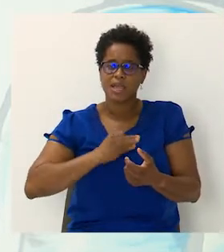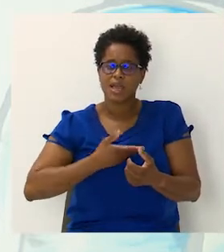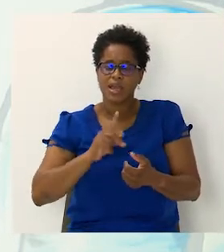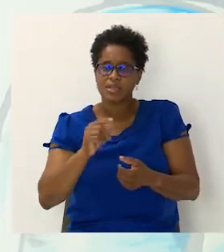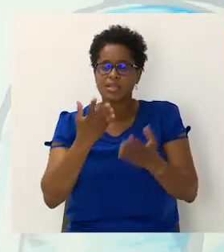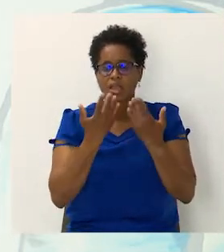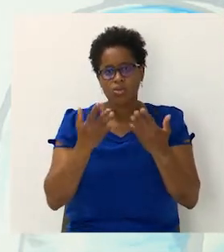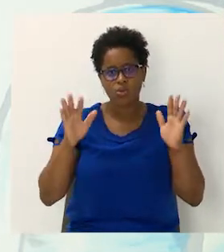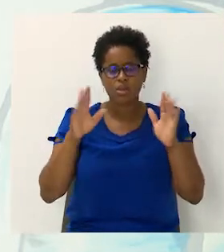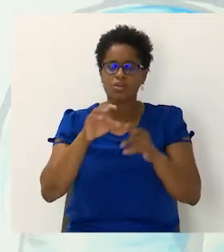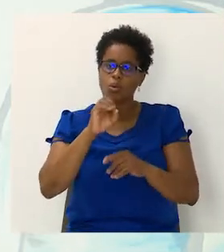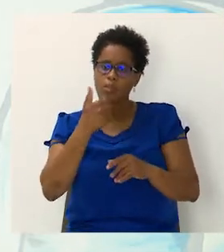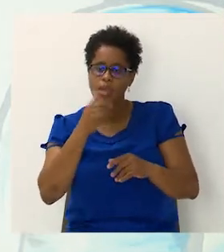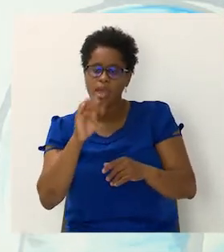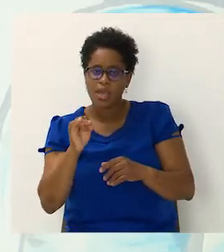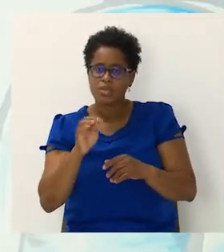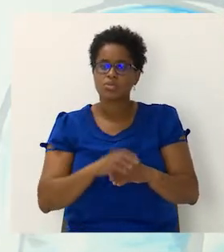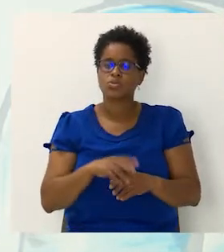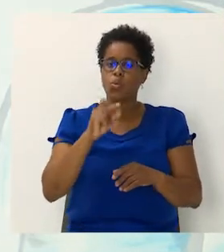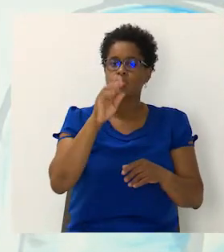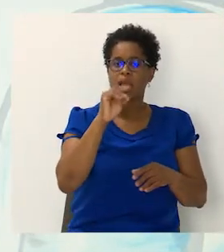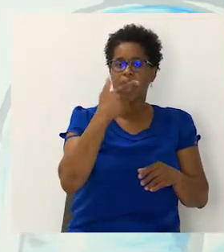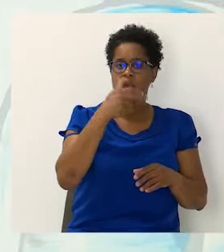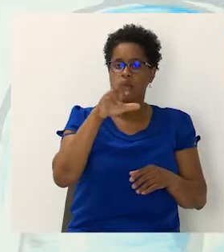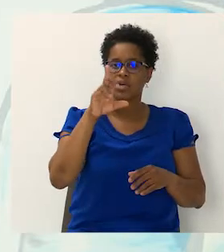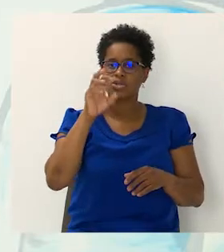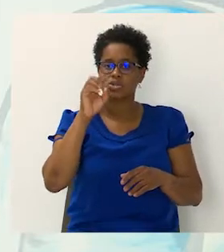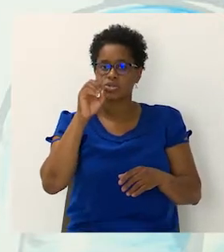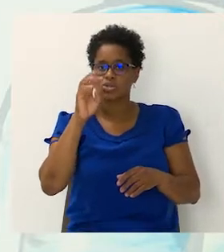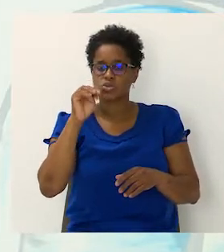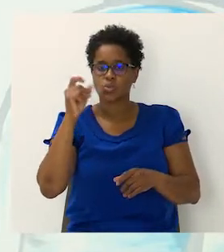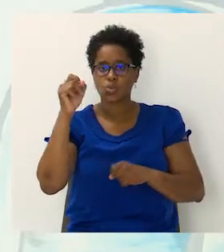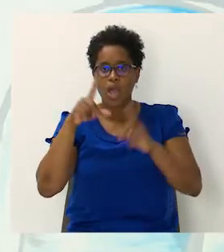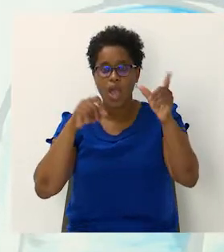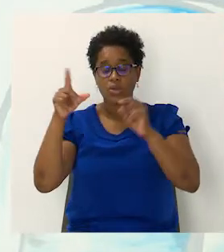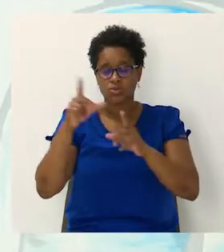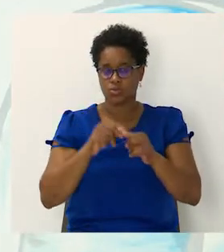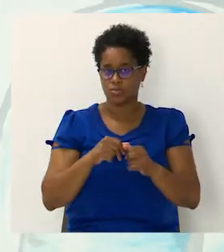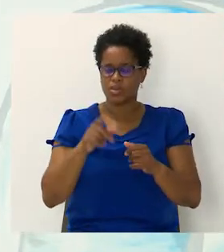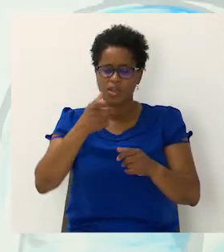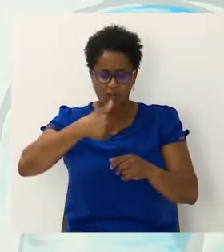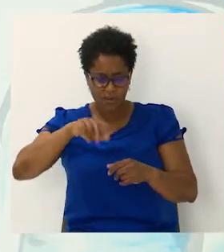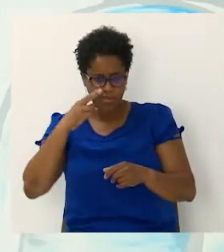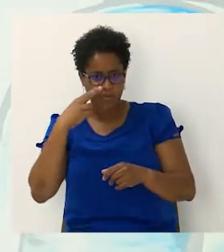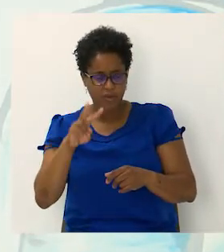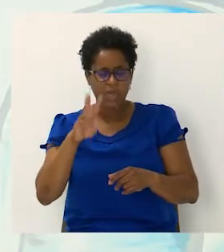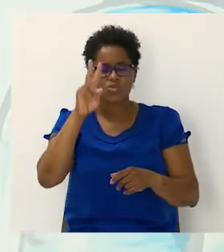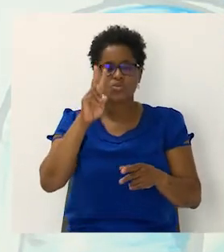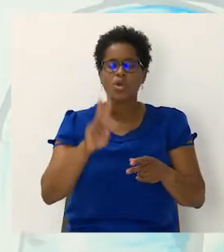para observação dos astros. Ok? Vamos ver a